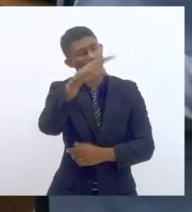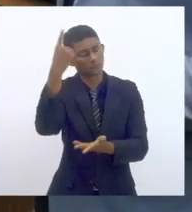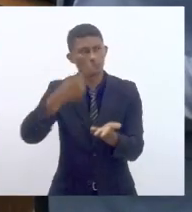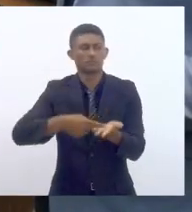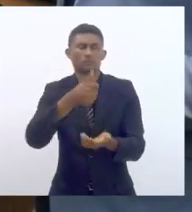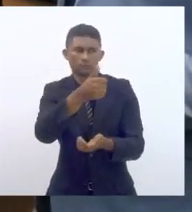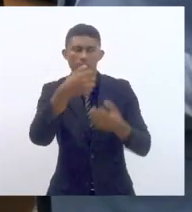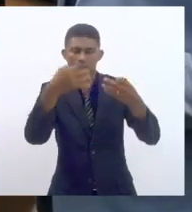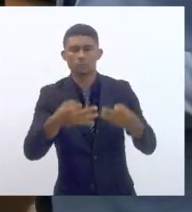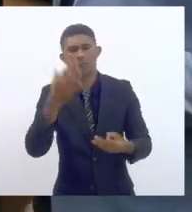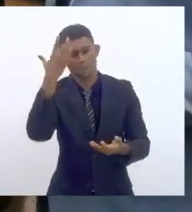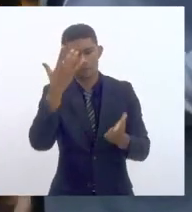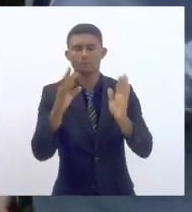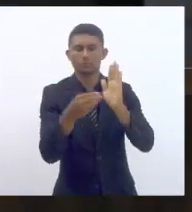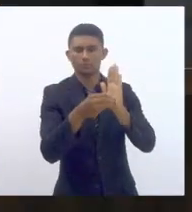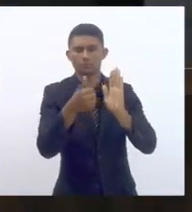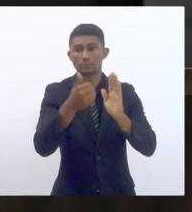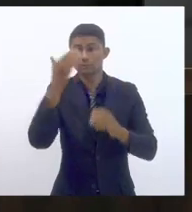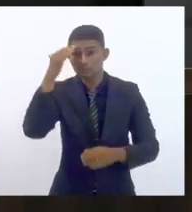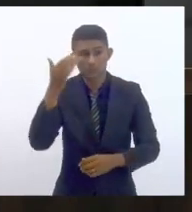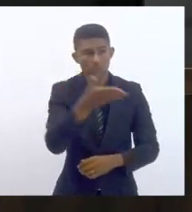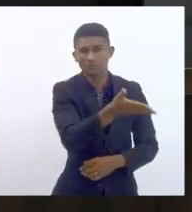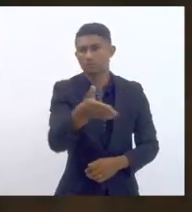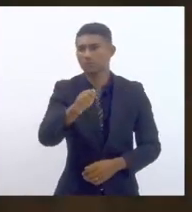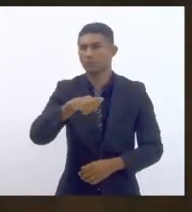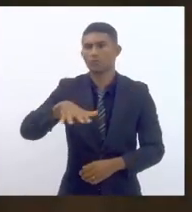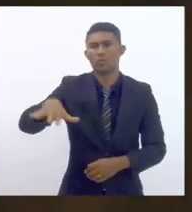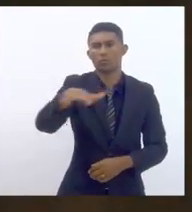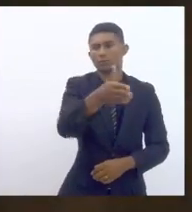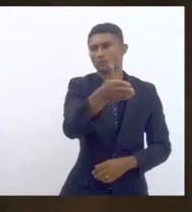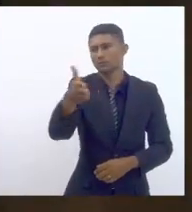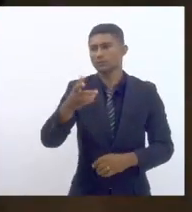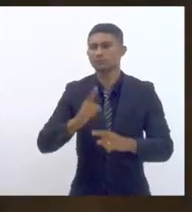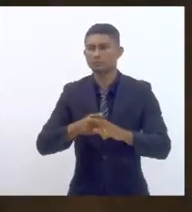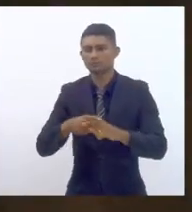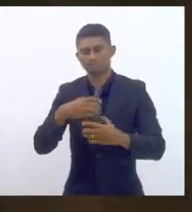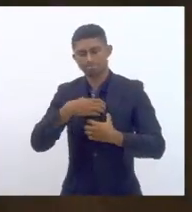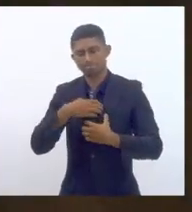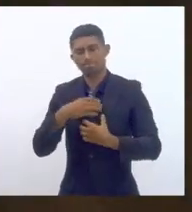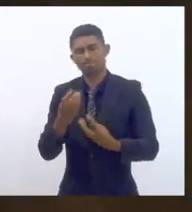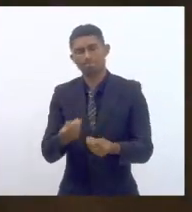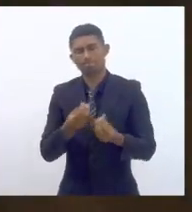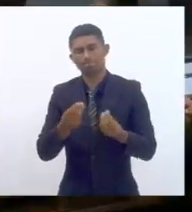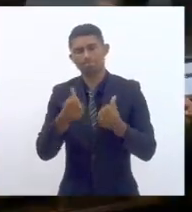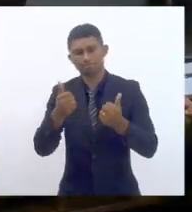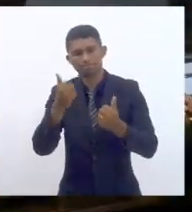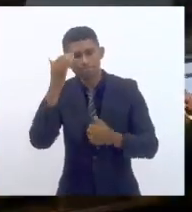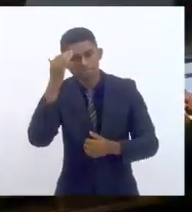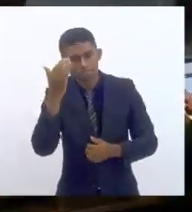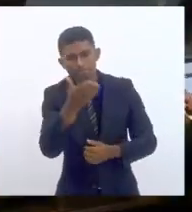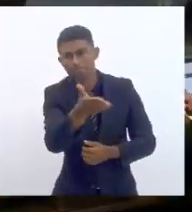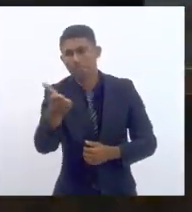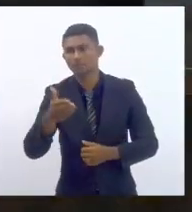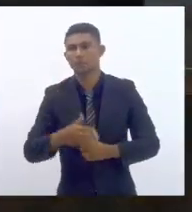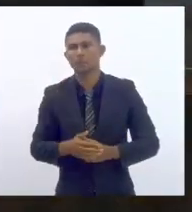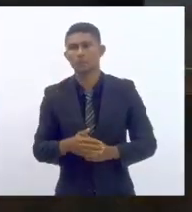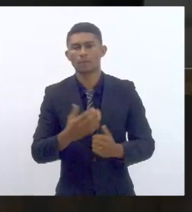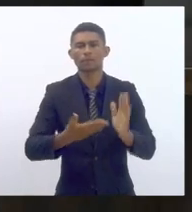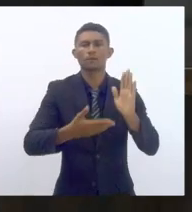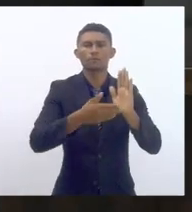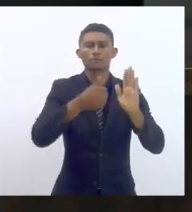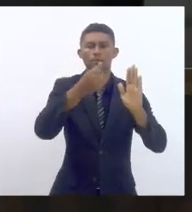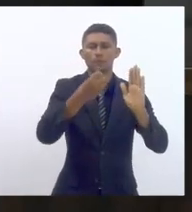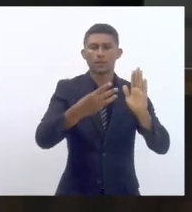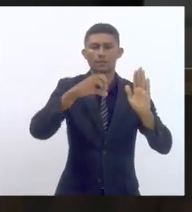projeto do deputado amanhã. Então, agradeço a todos os parlamentares pelo sentimento e sensibilidade. Obrigado. Obrigado, o 1394